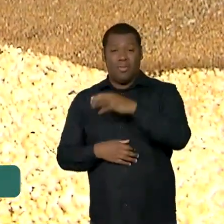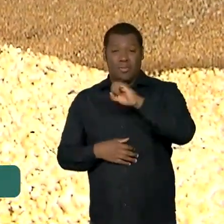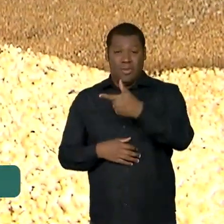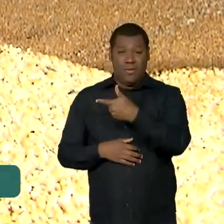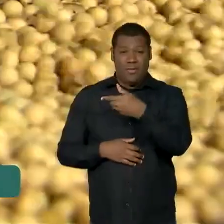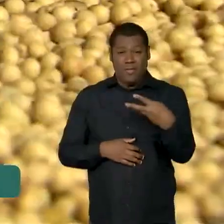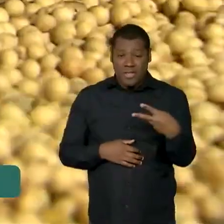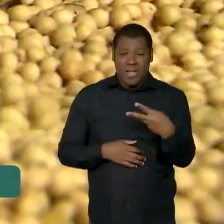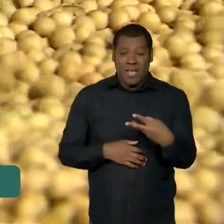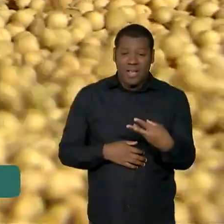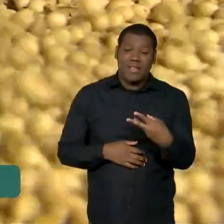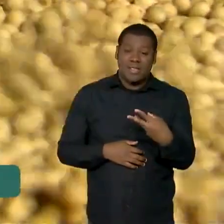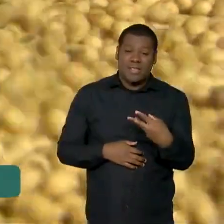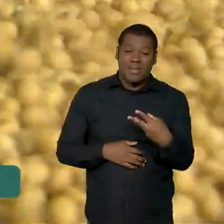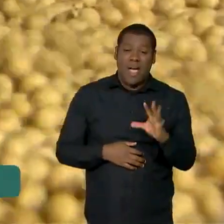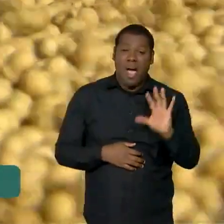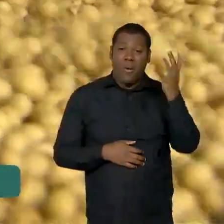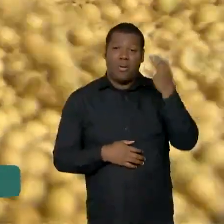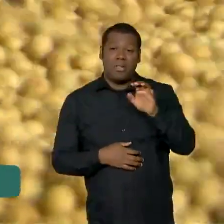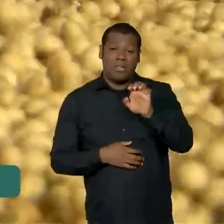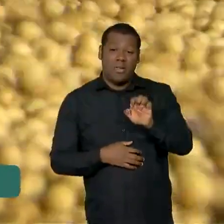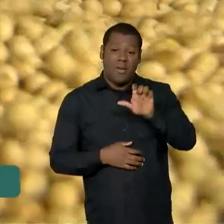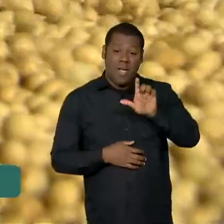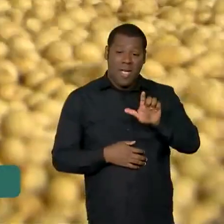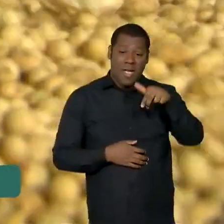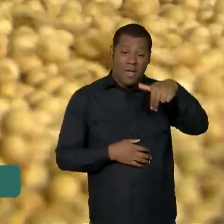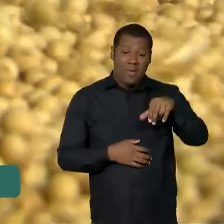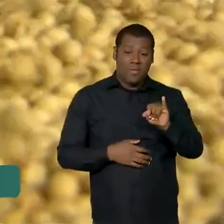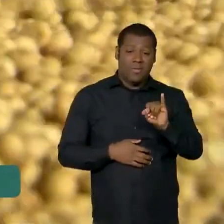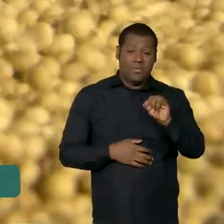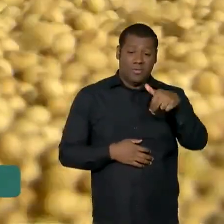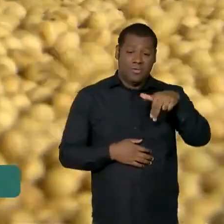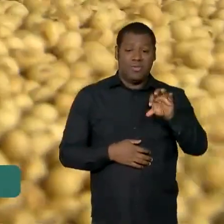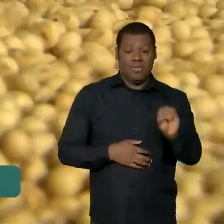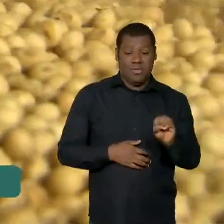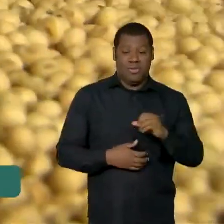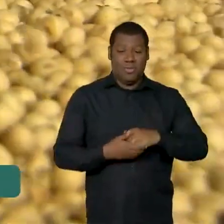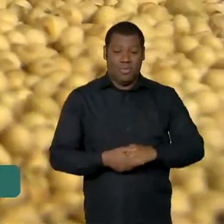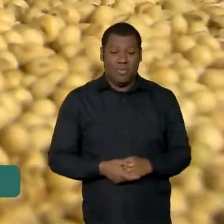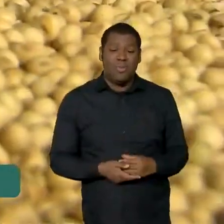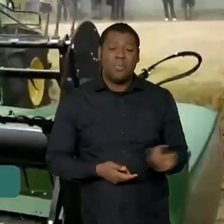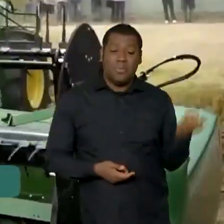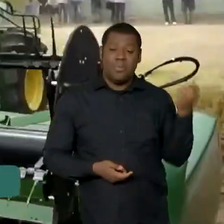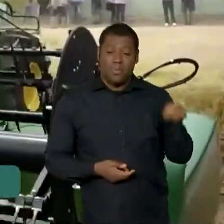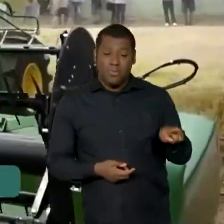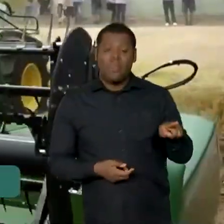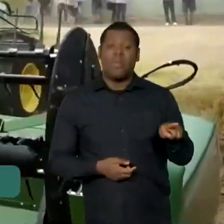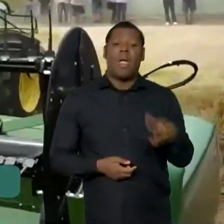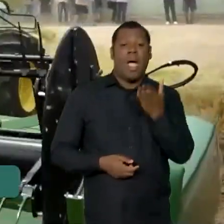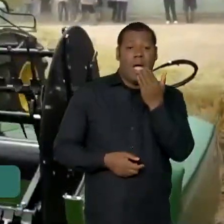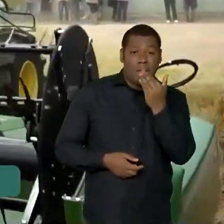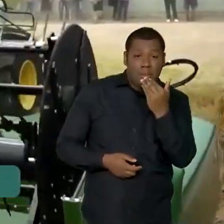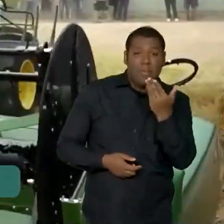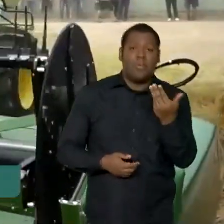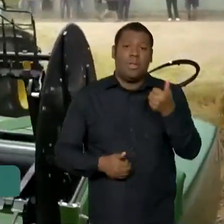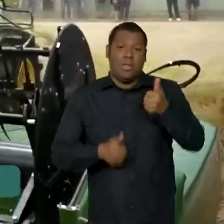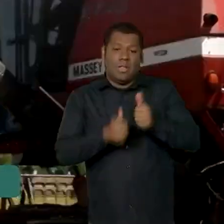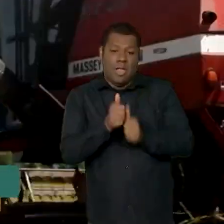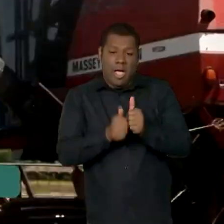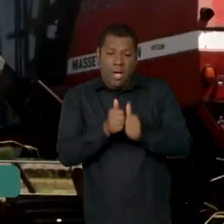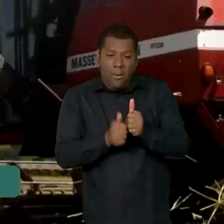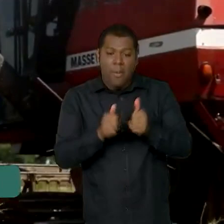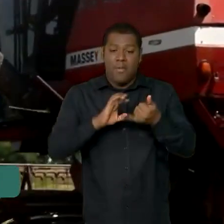do plantio até as fases de desenvolvimento das lavouras. Por outro lado, alimentos como arroz e